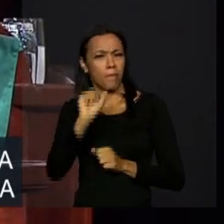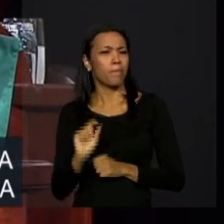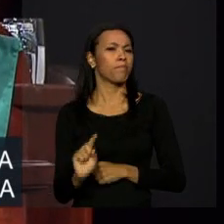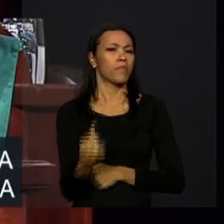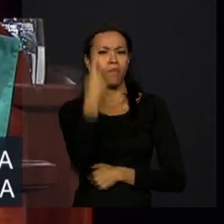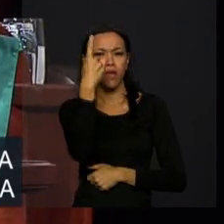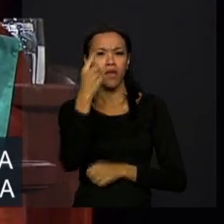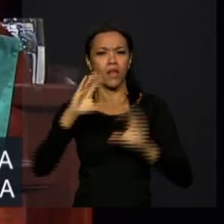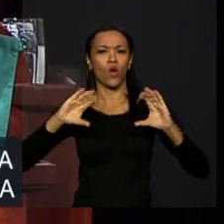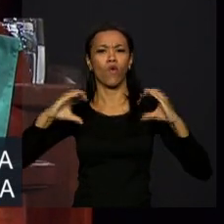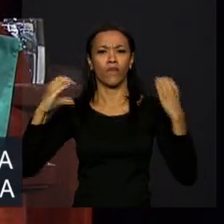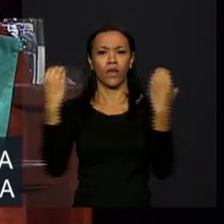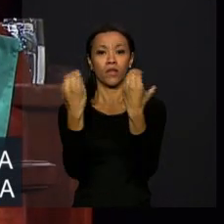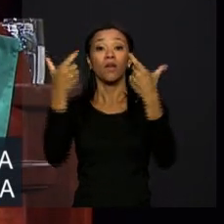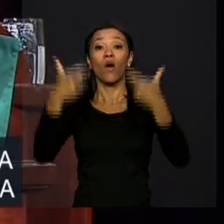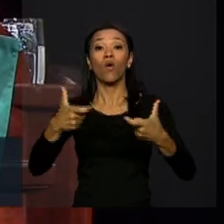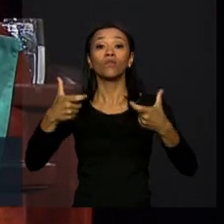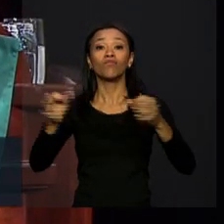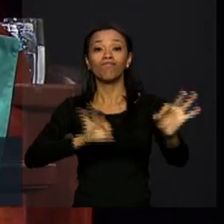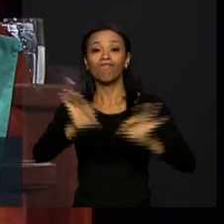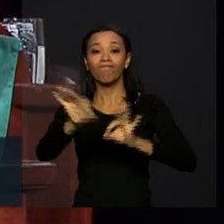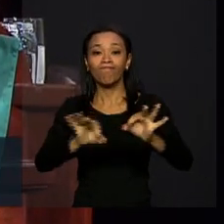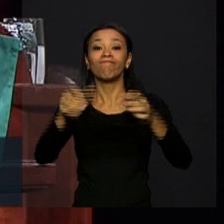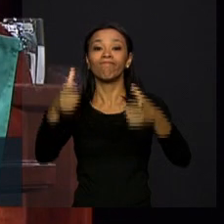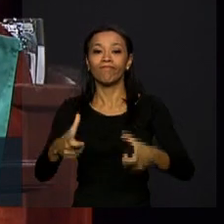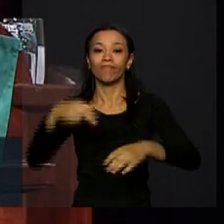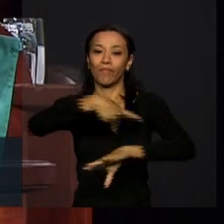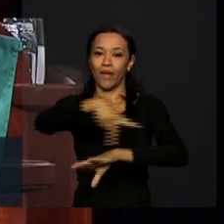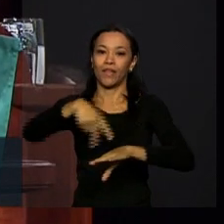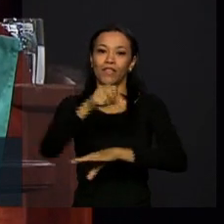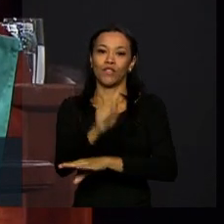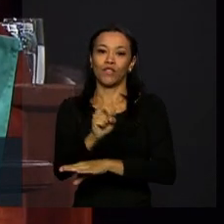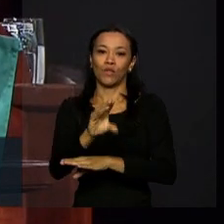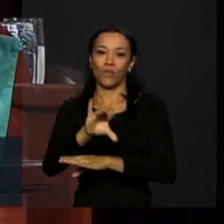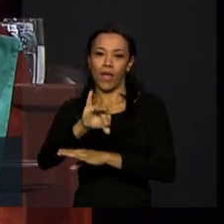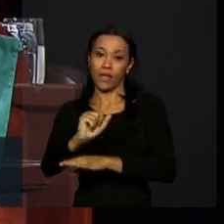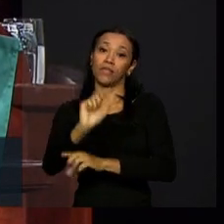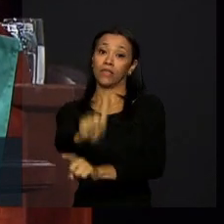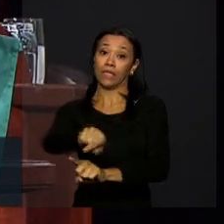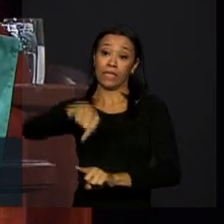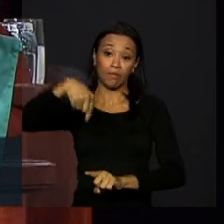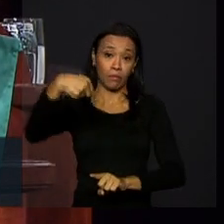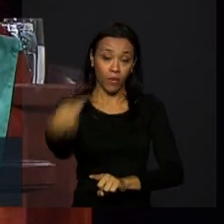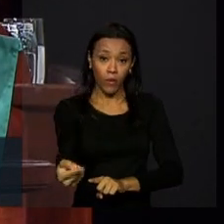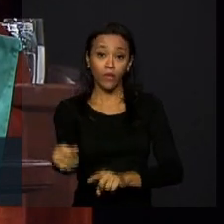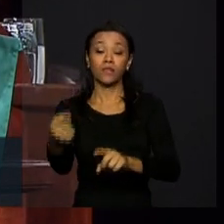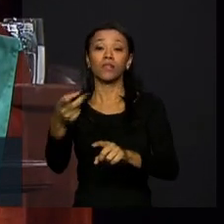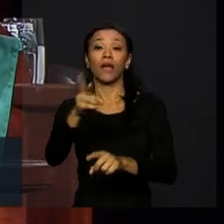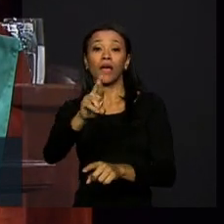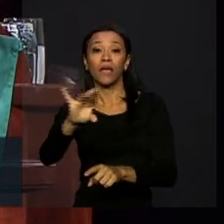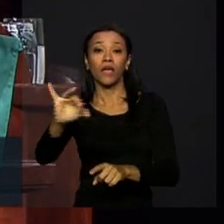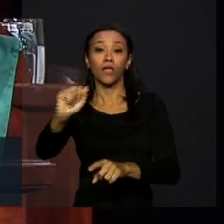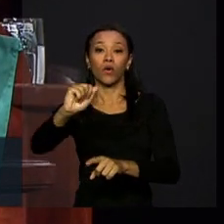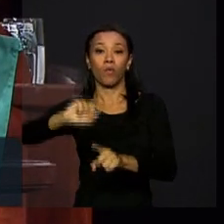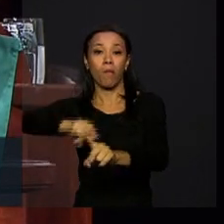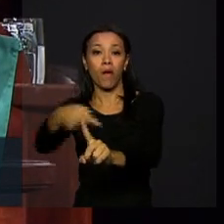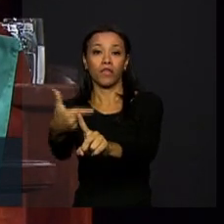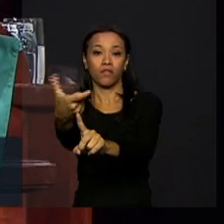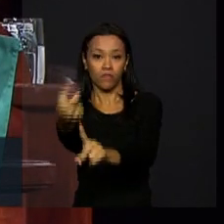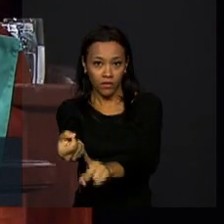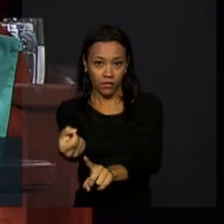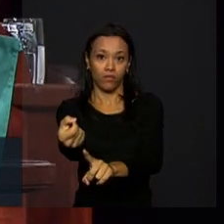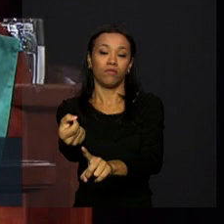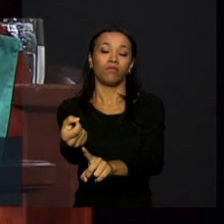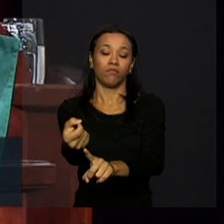clima foi realizada na Suécia seguida da Rio e agora recentemente da